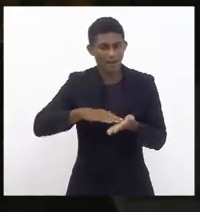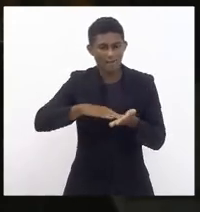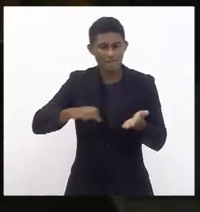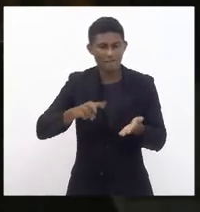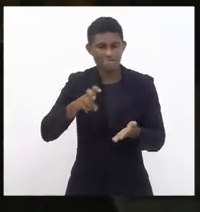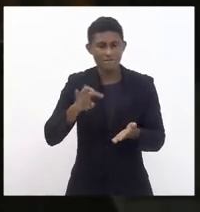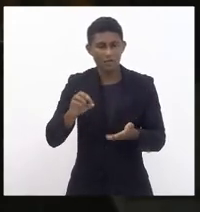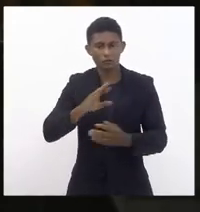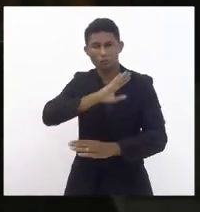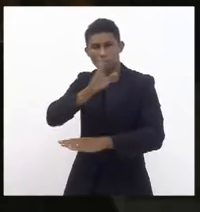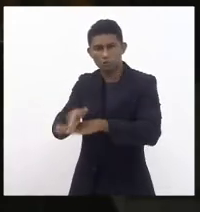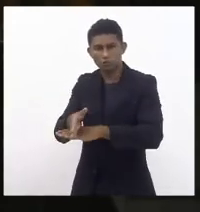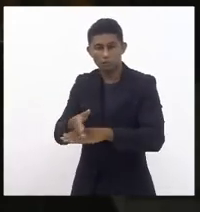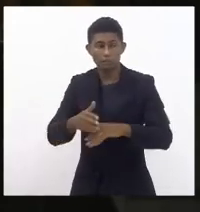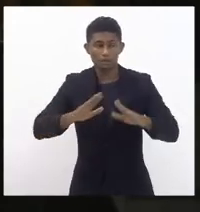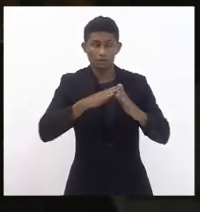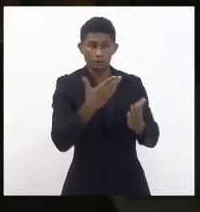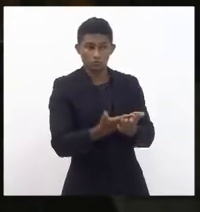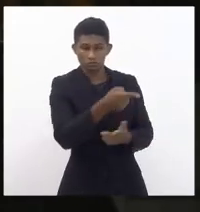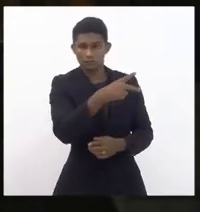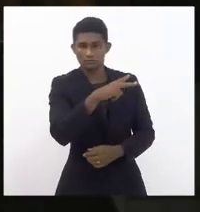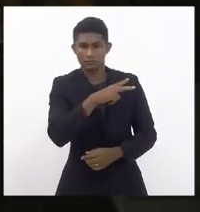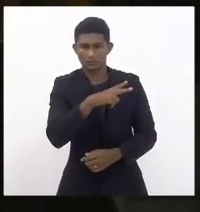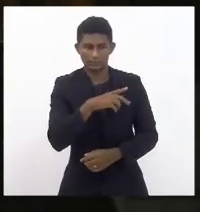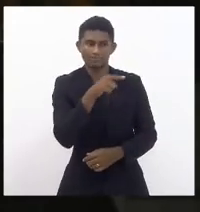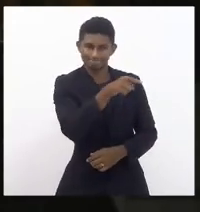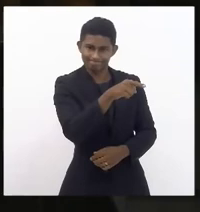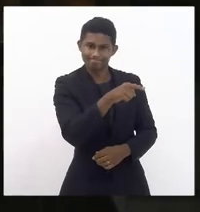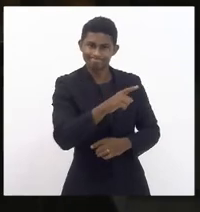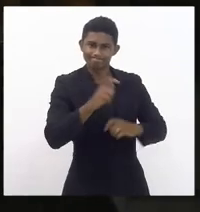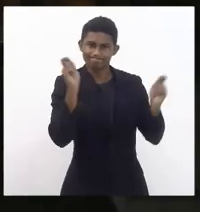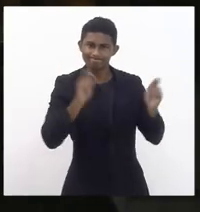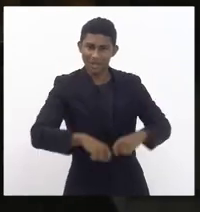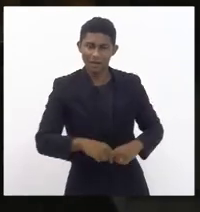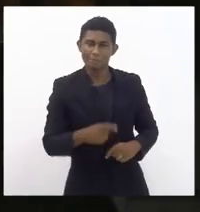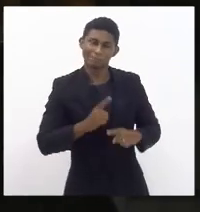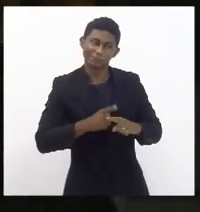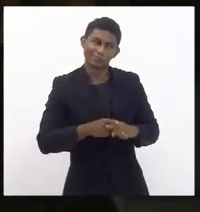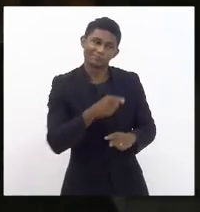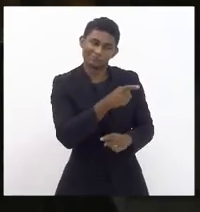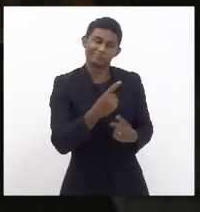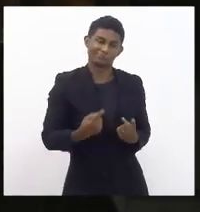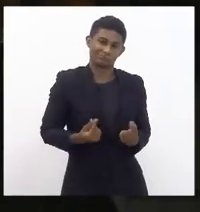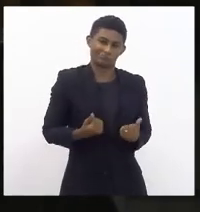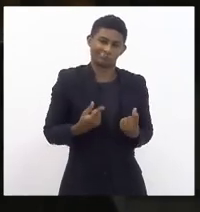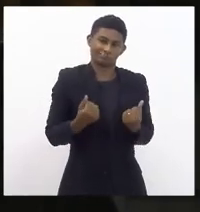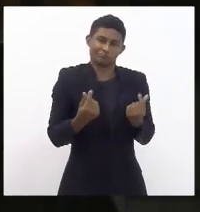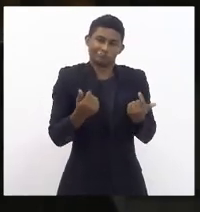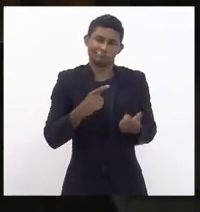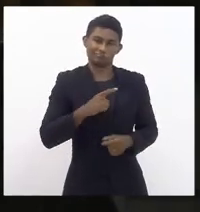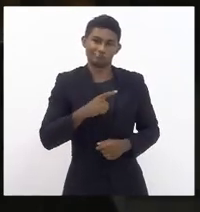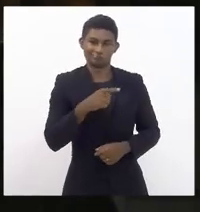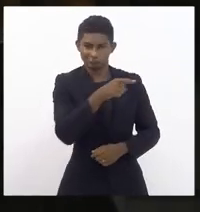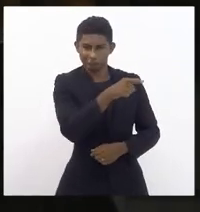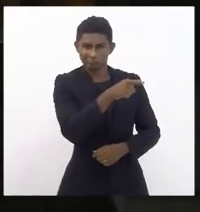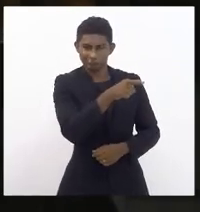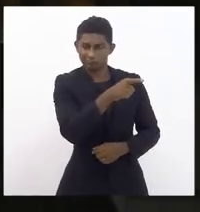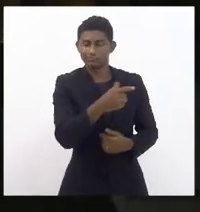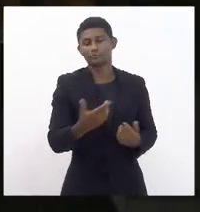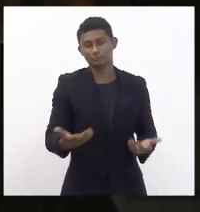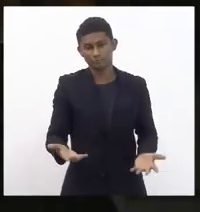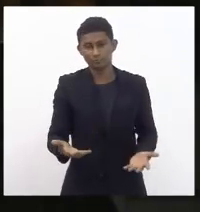instituições privadas que têm maior capacidade financeira que ocupam maiores fatias do mercado